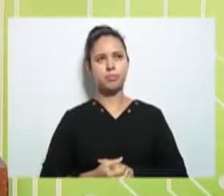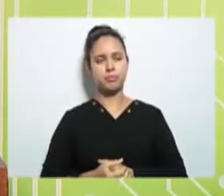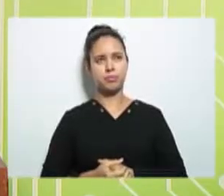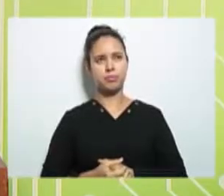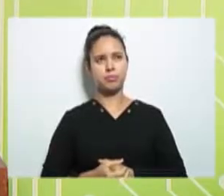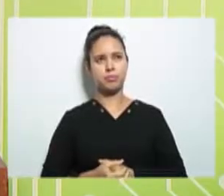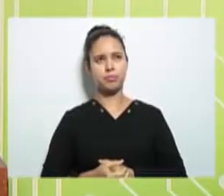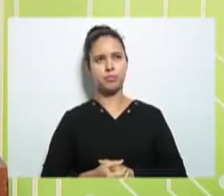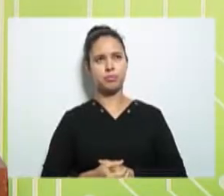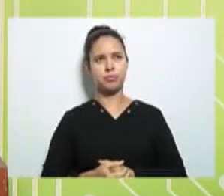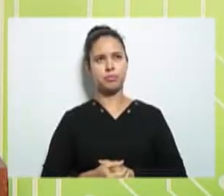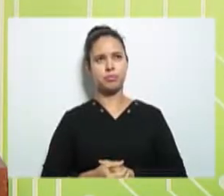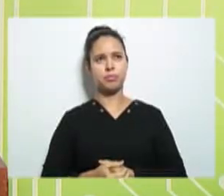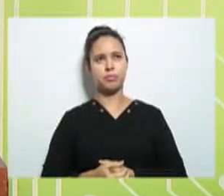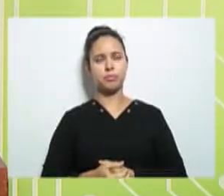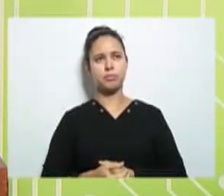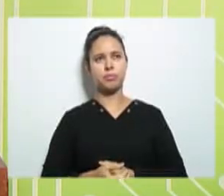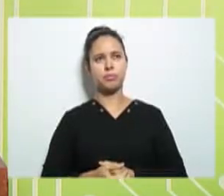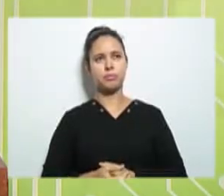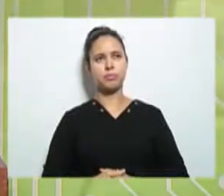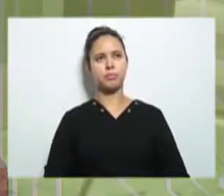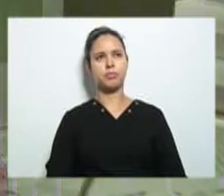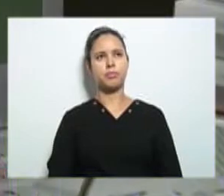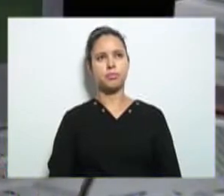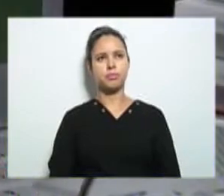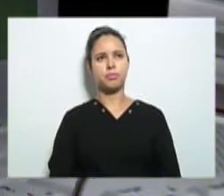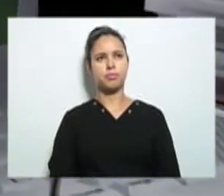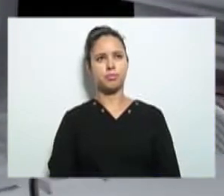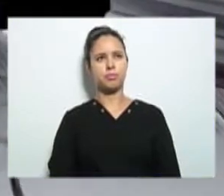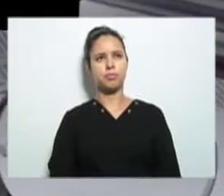sobre o sistema operacional, tá, gente?